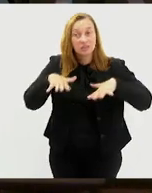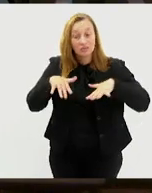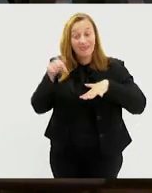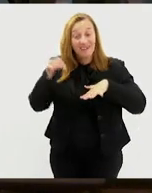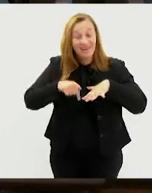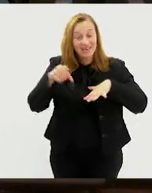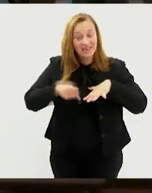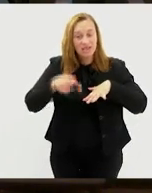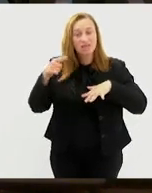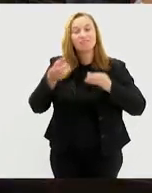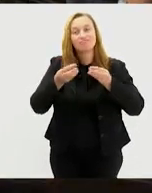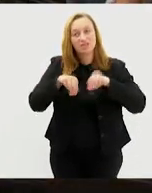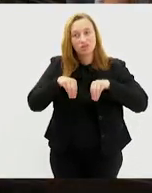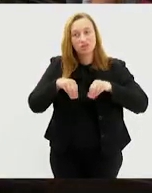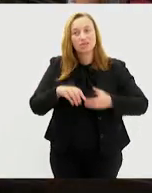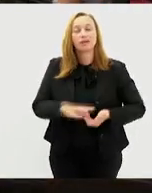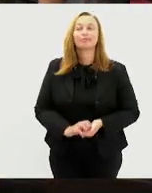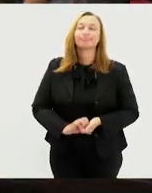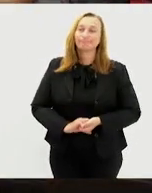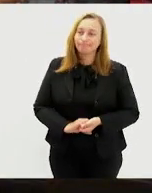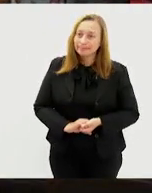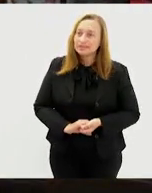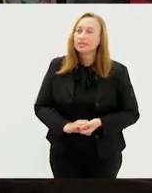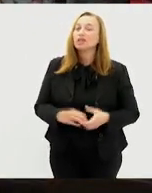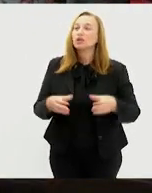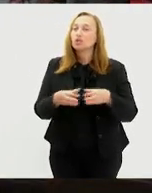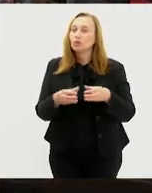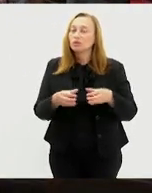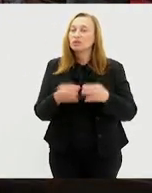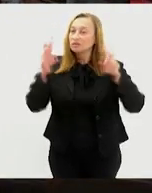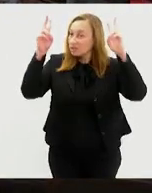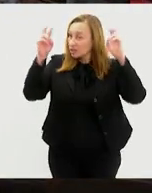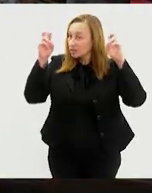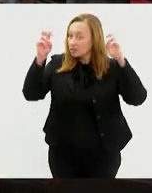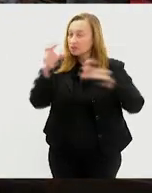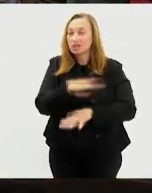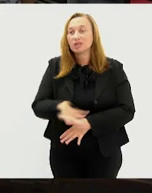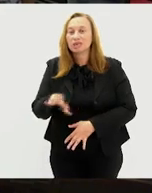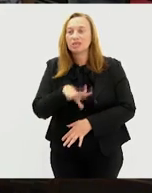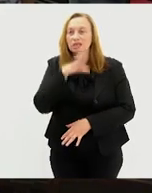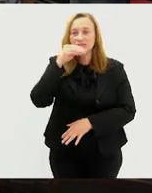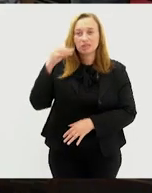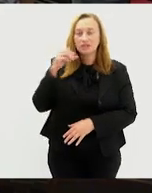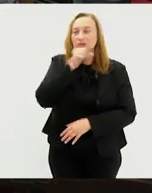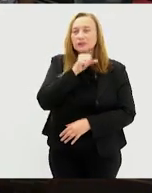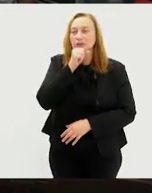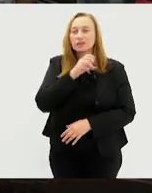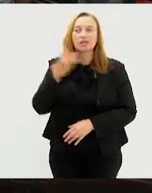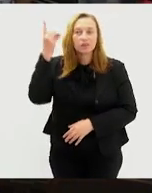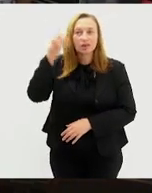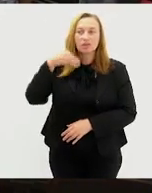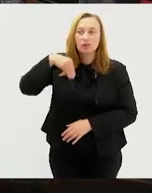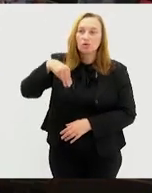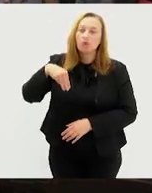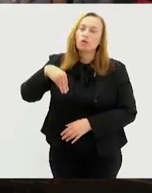fica bem prejudicado pela comissão de assuntos da criança adolescente do Idoso Deputado